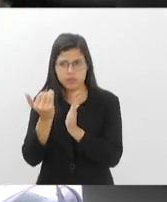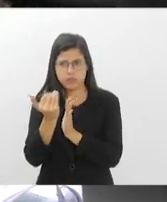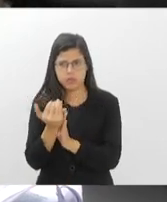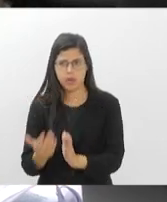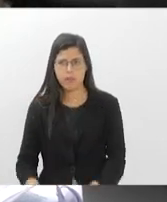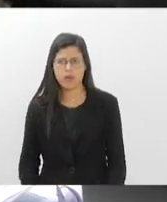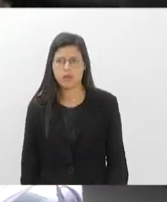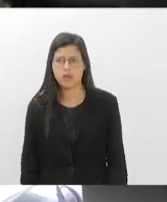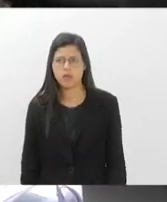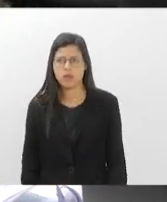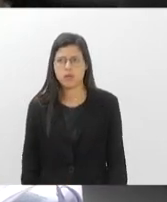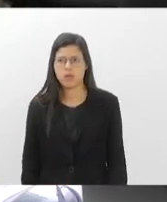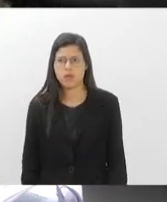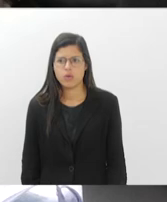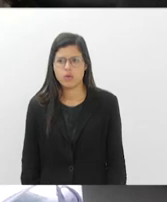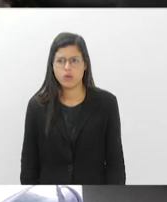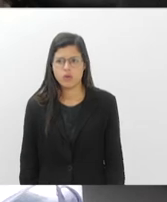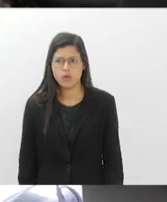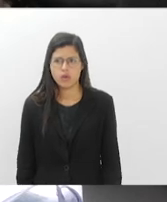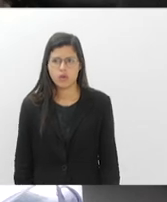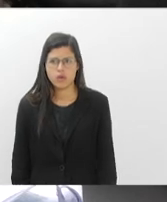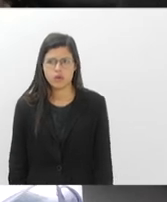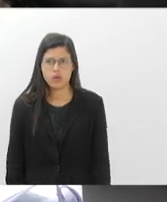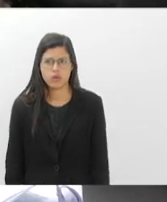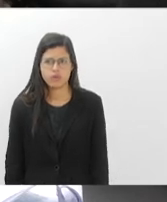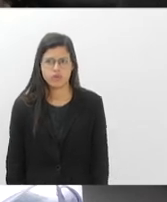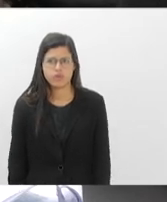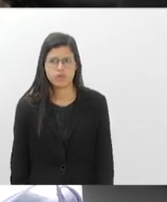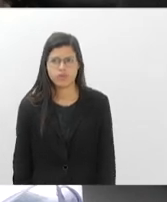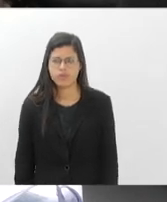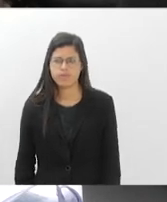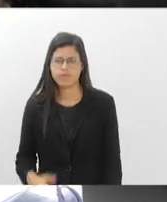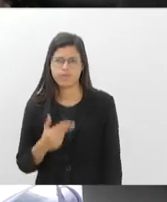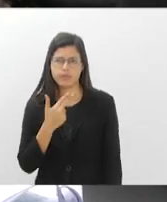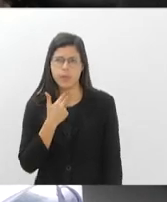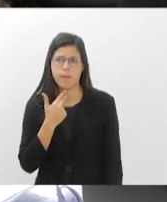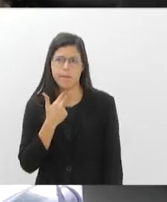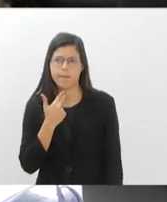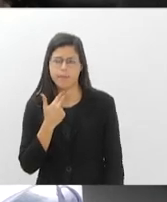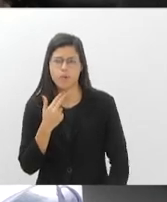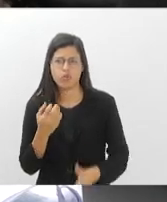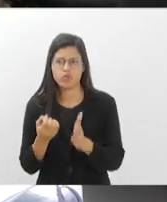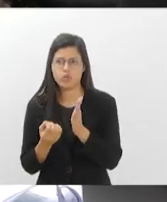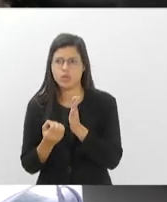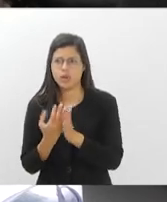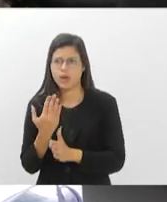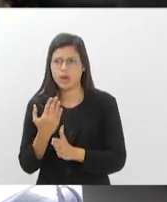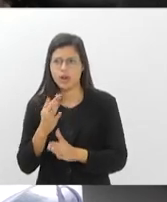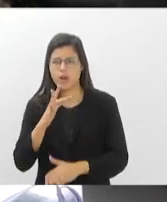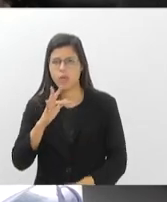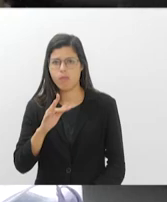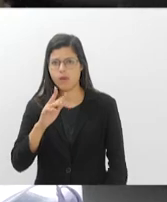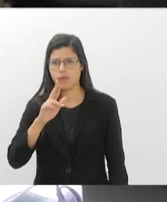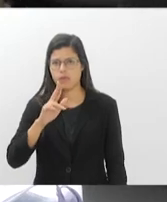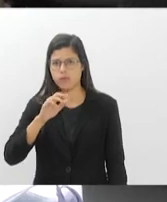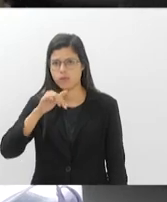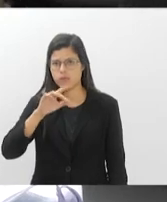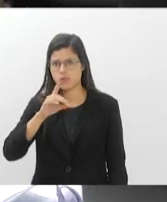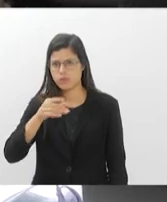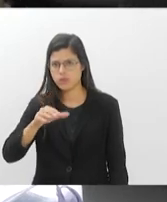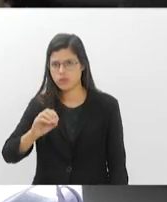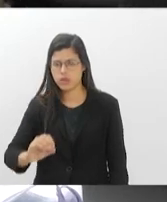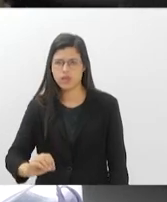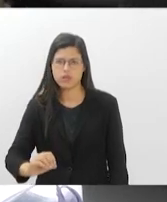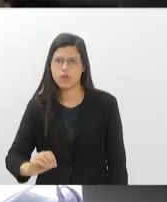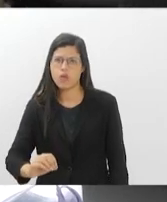numa fundação? Deveria ser uma TIS. Não, TIS ele não pode. Não pode. Ele não pode criar uma fundação sem ser por